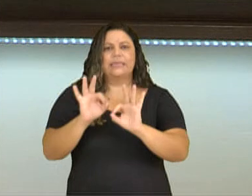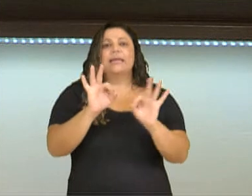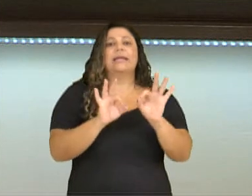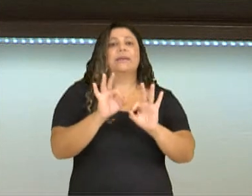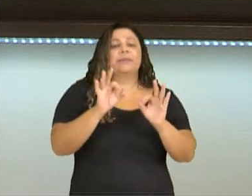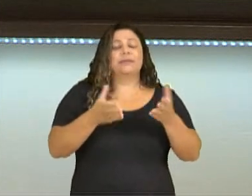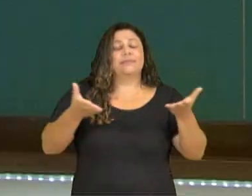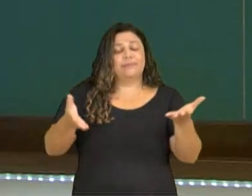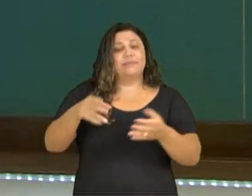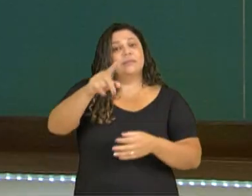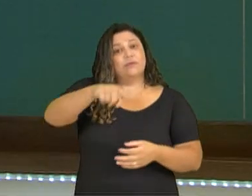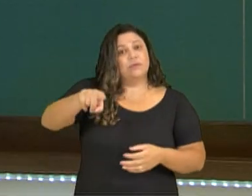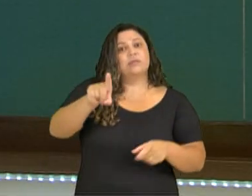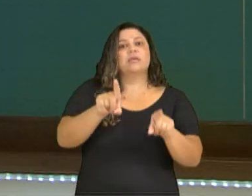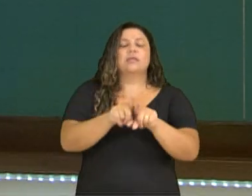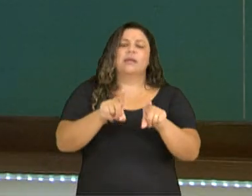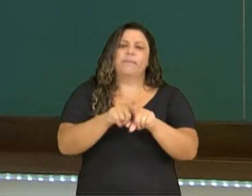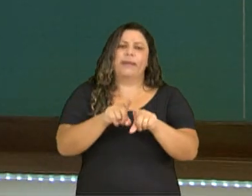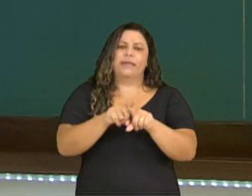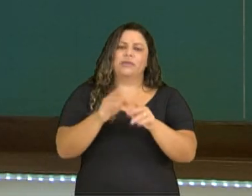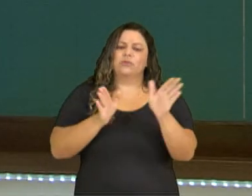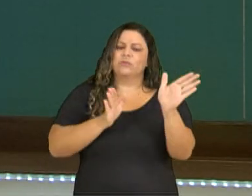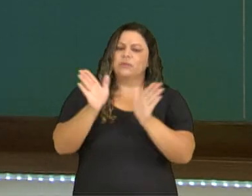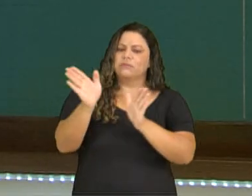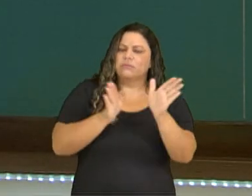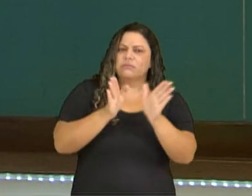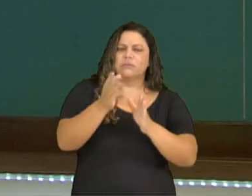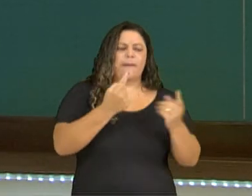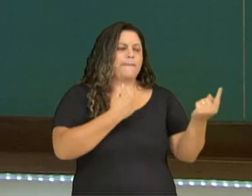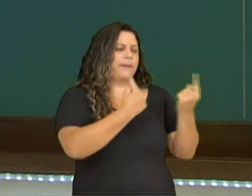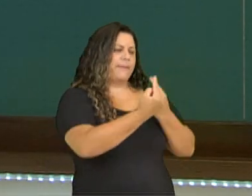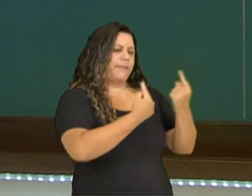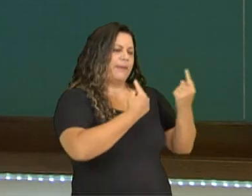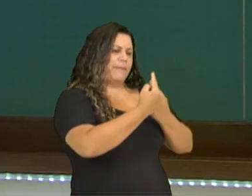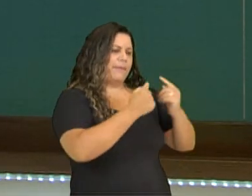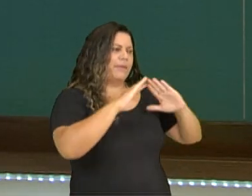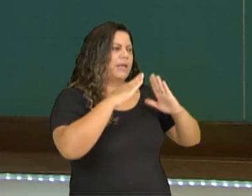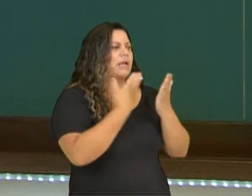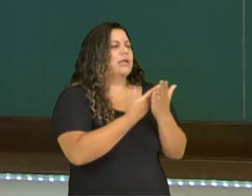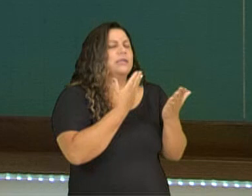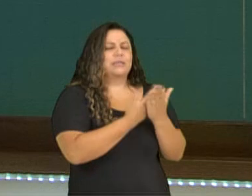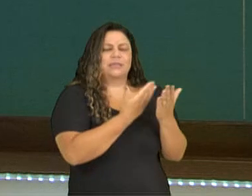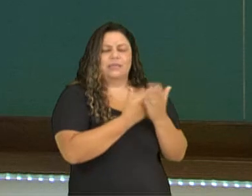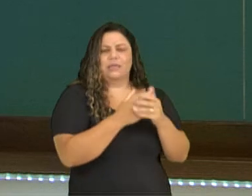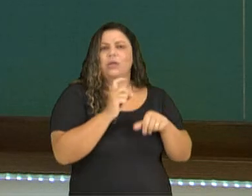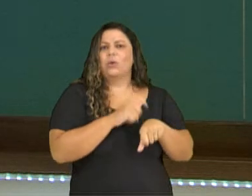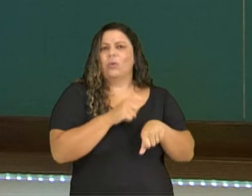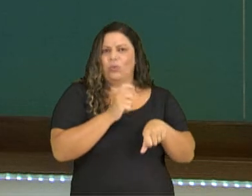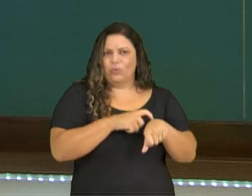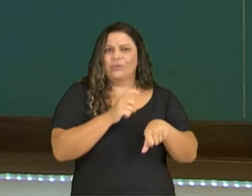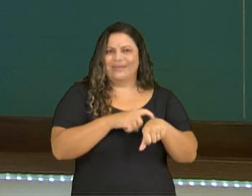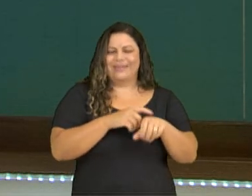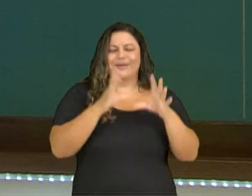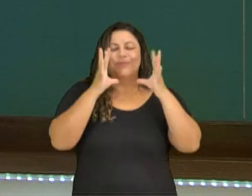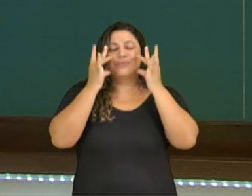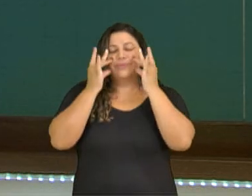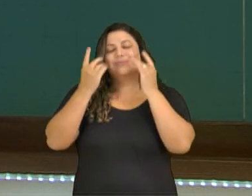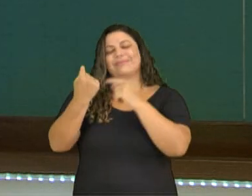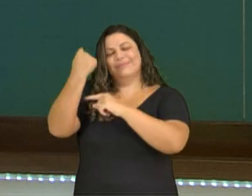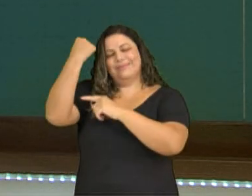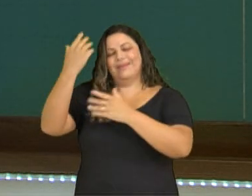também vocês já tiveram acesso a discutir na escola de vocês, no tempo que nós tínhamos aí a educação no ensino